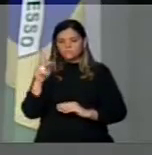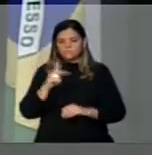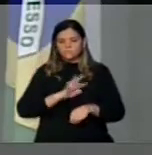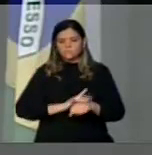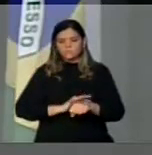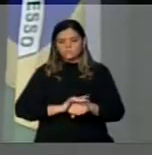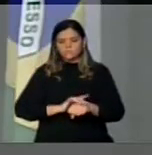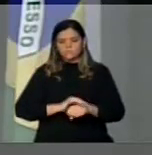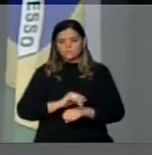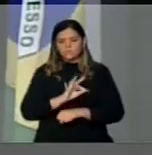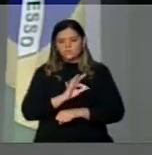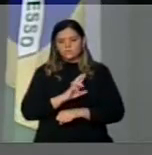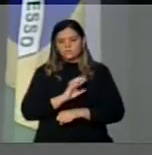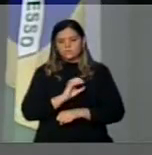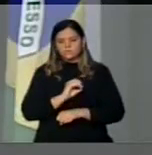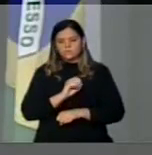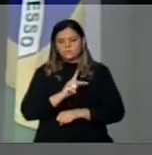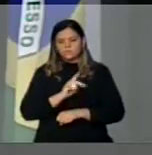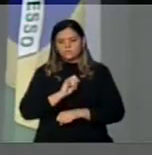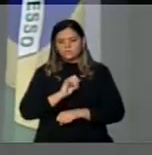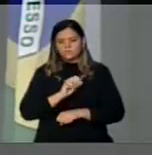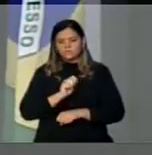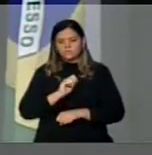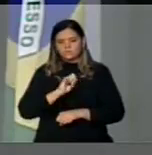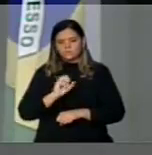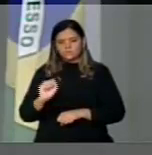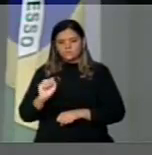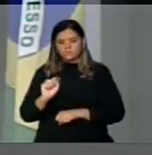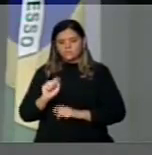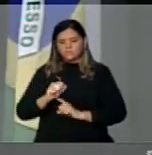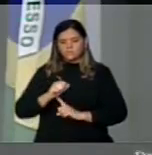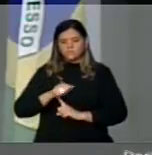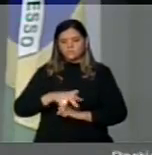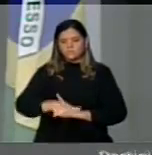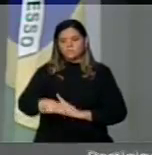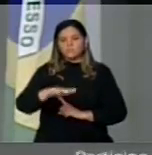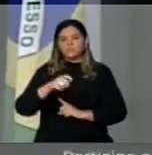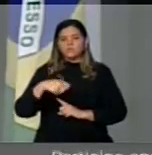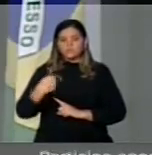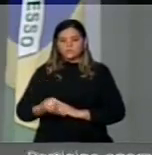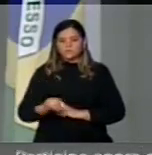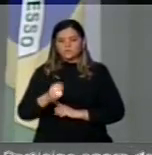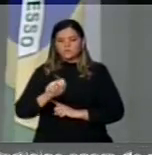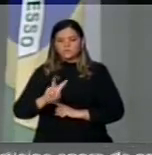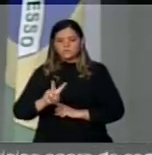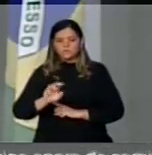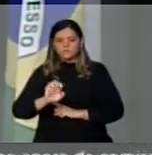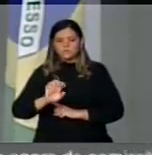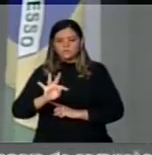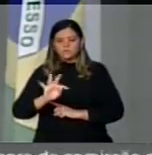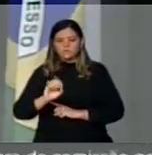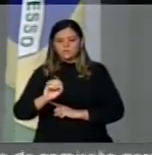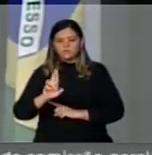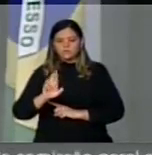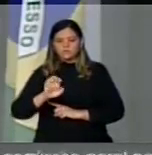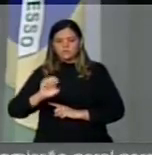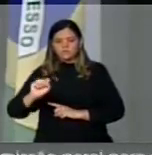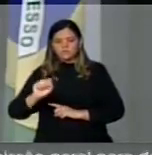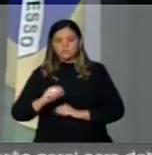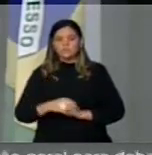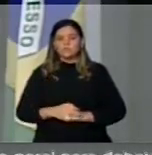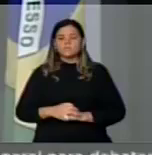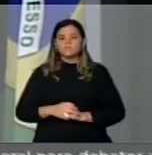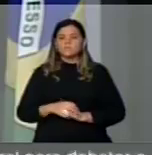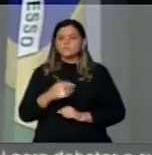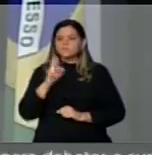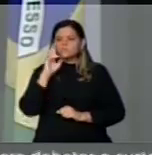ditas tropicais transmitidas por vetores. Há um episódio, senhor ministro, o senhor que iniciou no